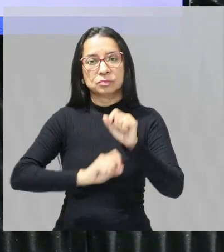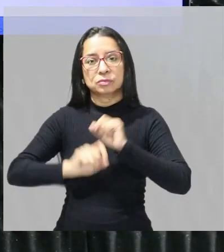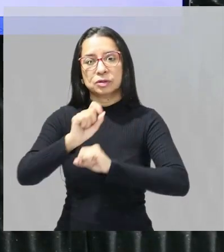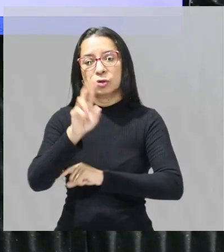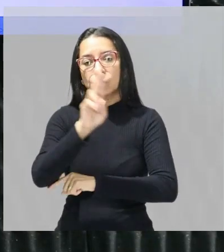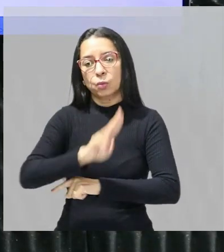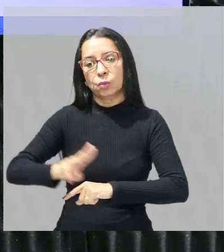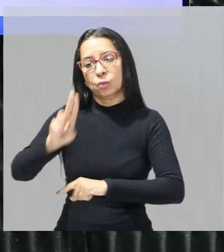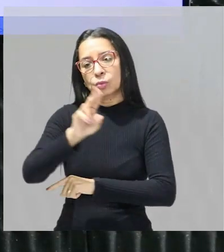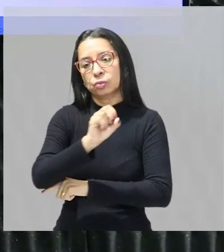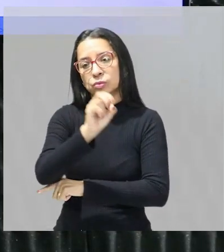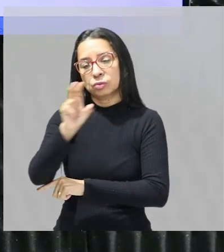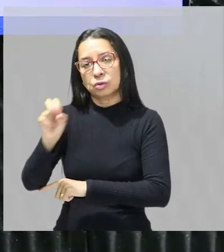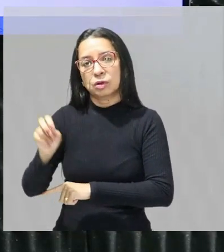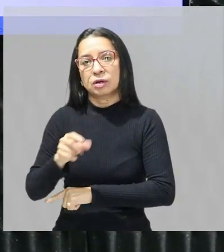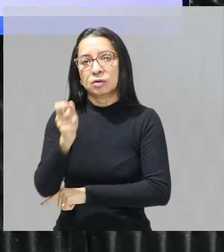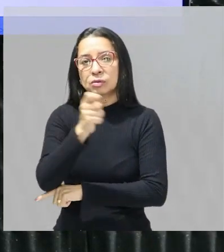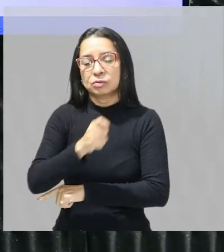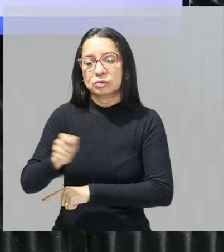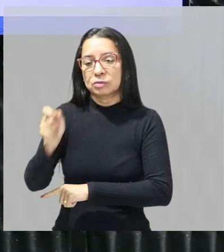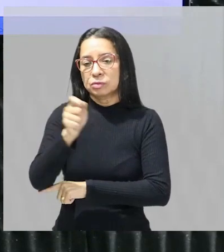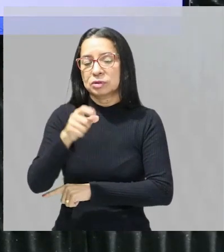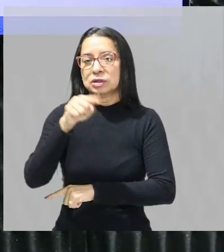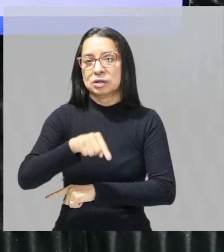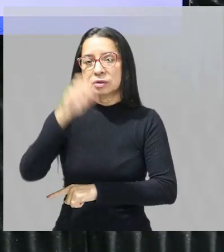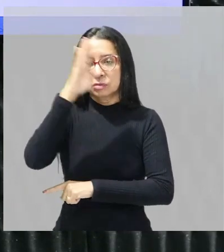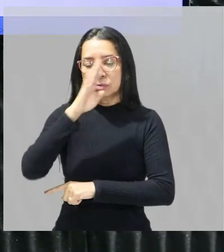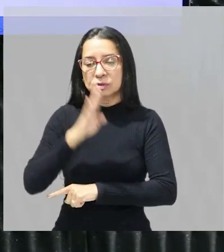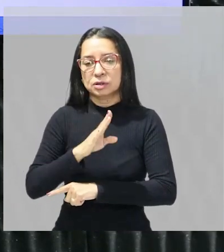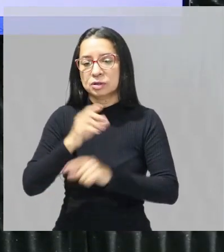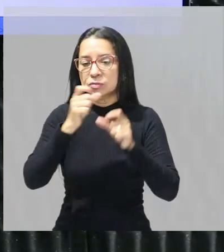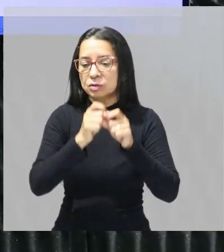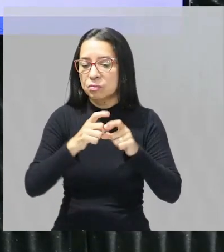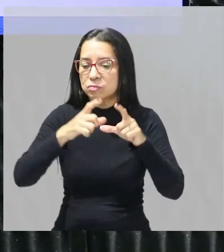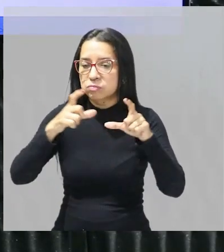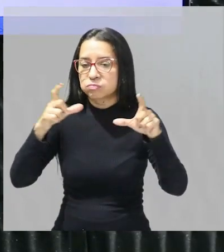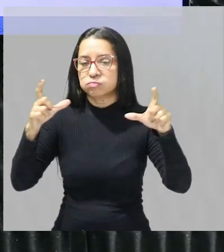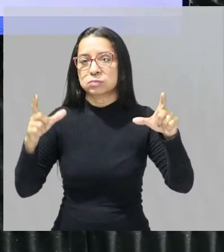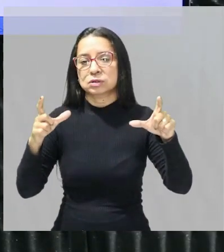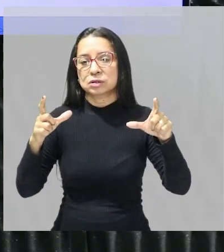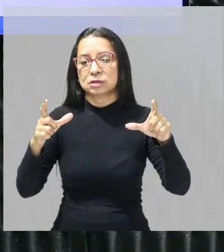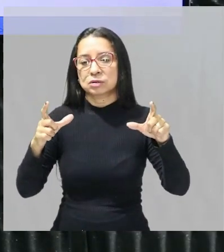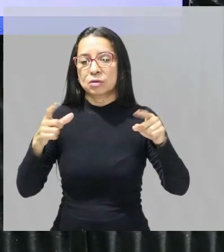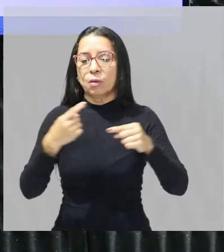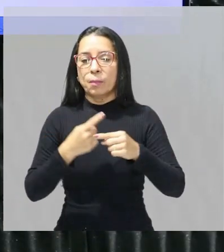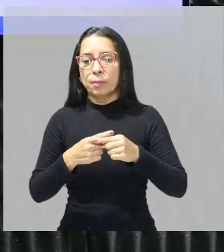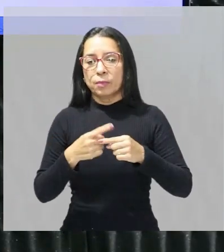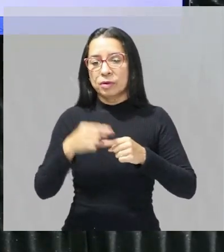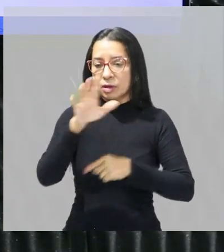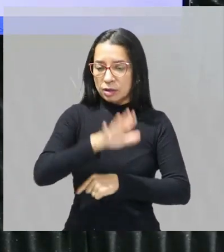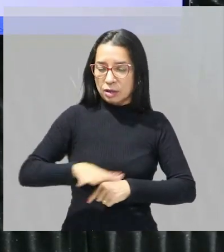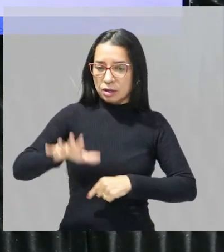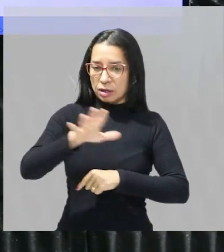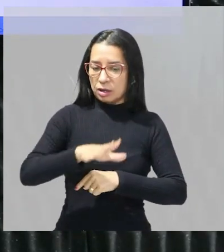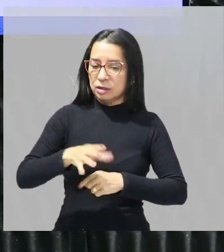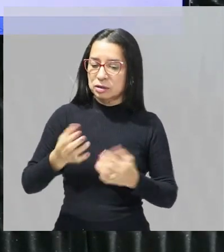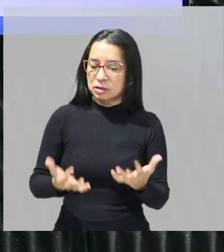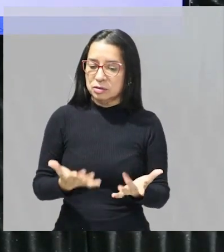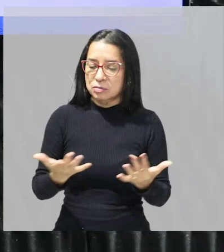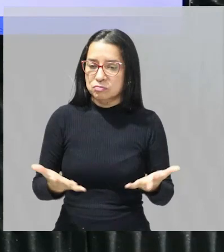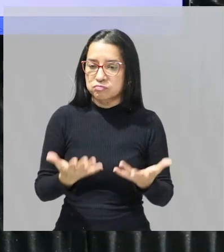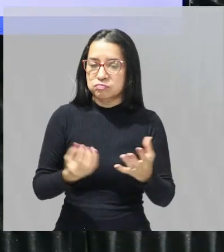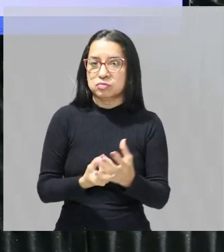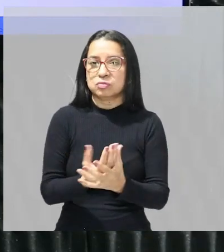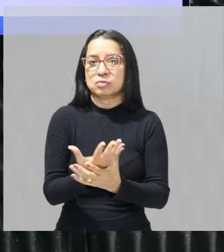a utilização do agrotóxico no Brasil está ganhando uma grande proporção, né, até muito maior do que a área que está sendo cultivada. Agora